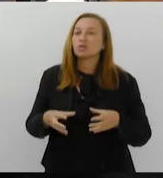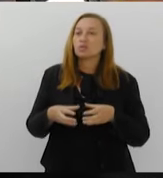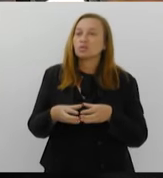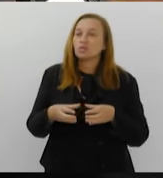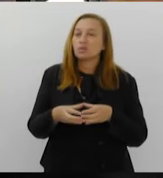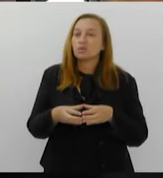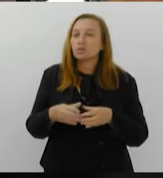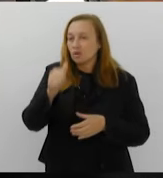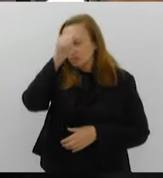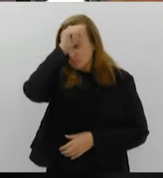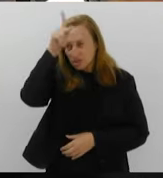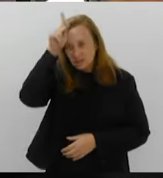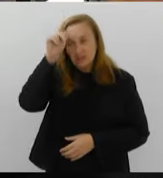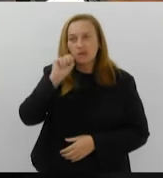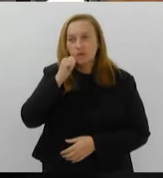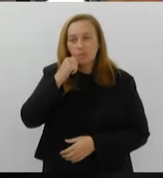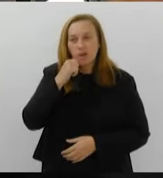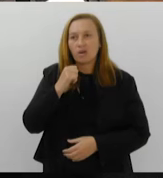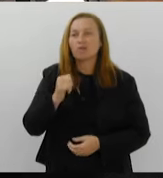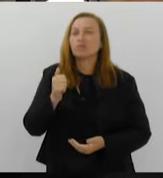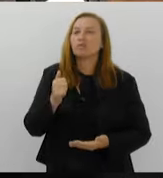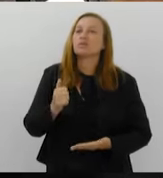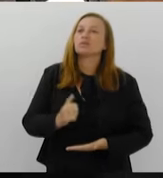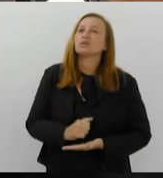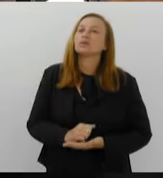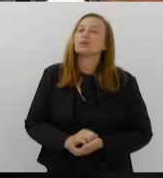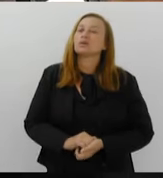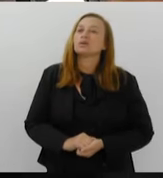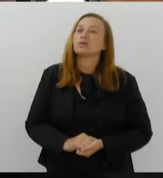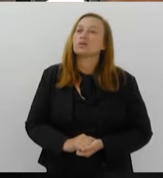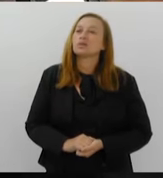do prefeito Eduardo Paes,